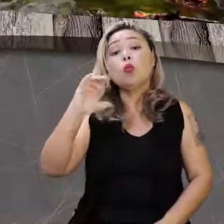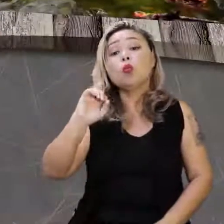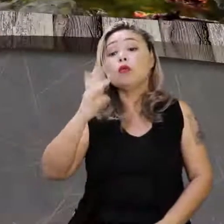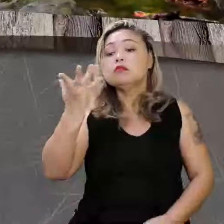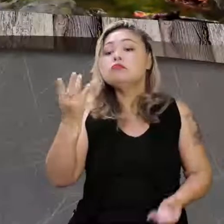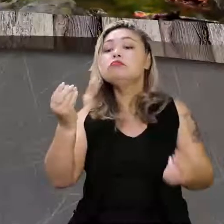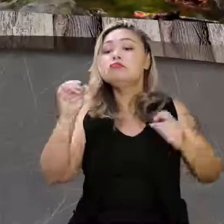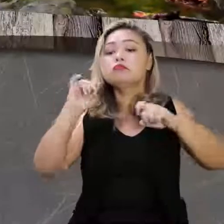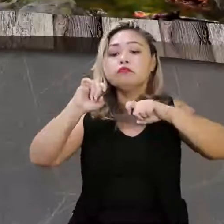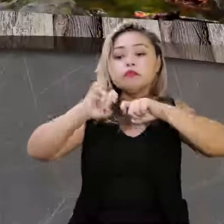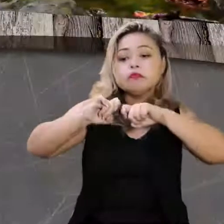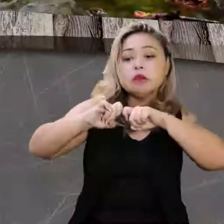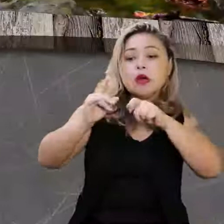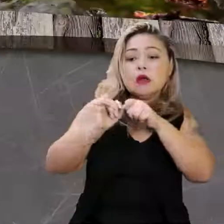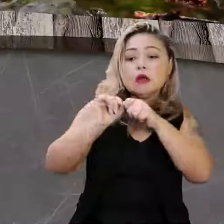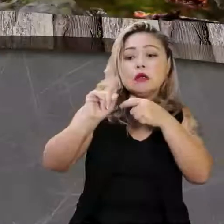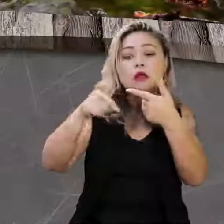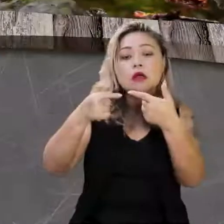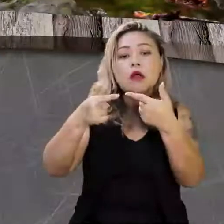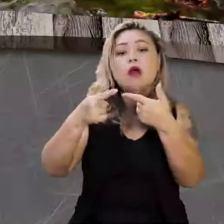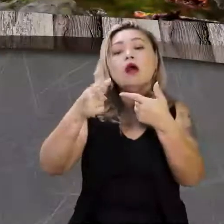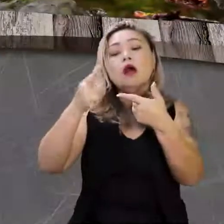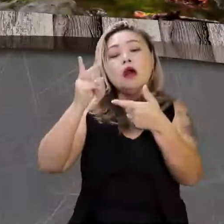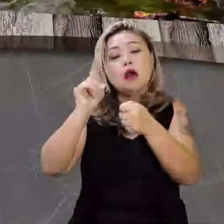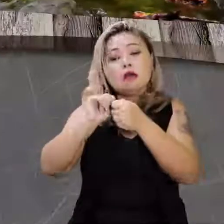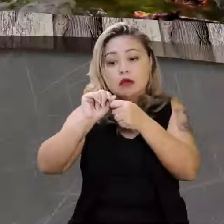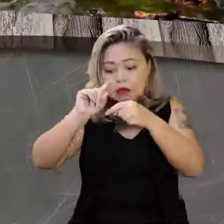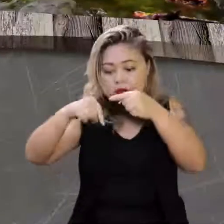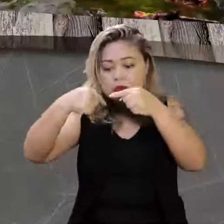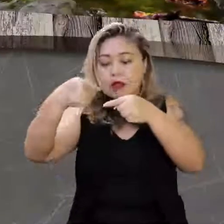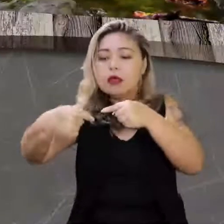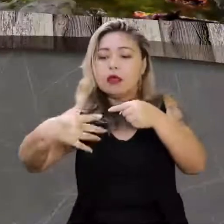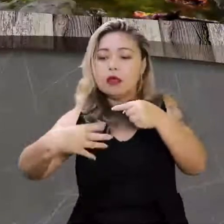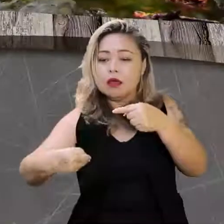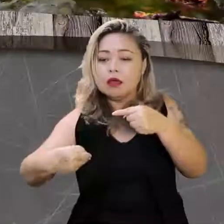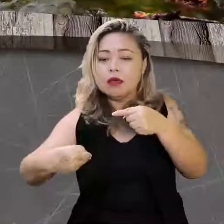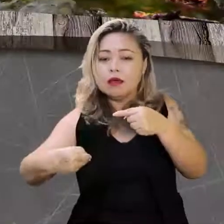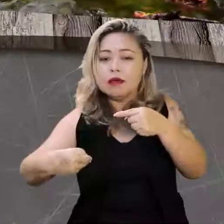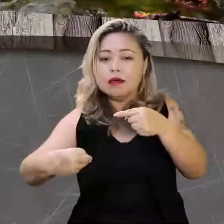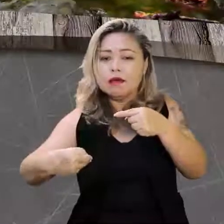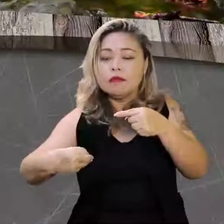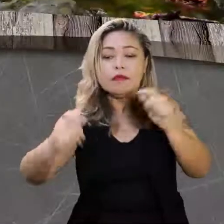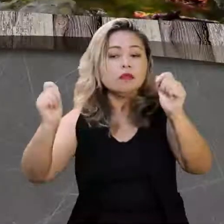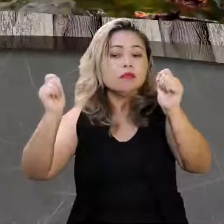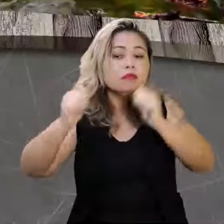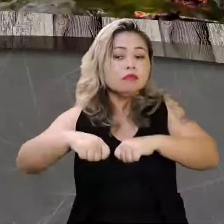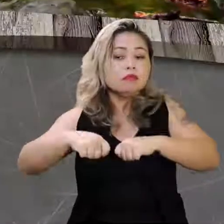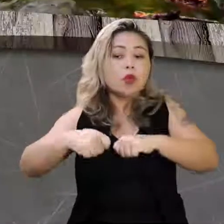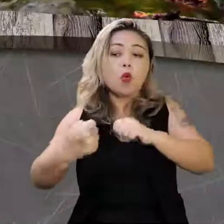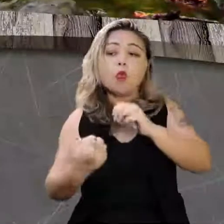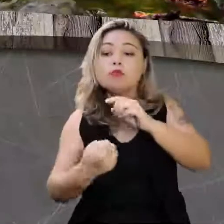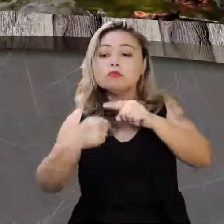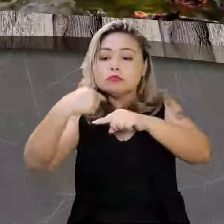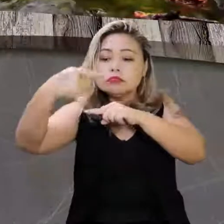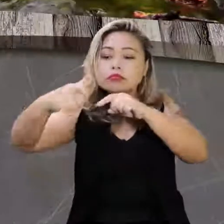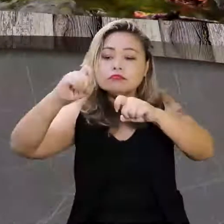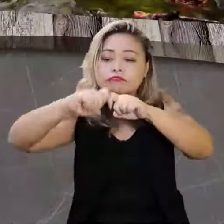a cópula, mesmo assim elas vão ter indivíduos que não vão ter capacidade de gerar